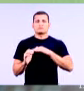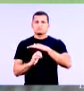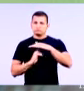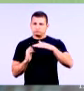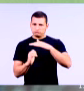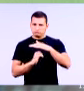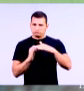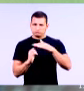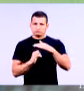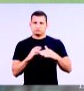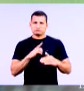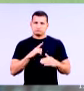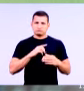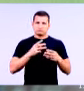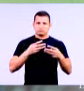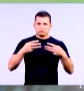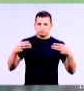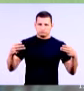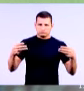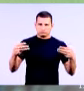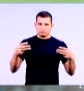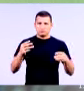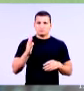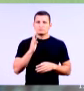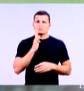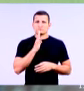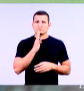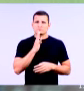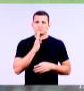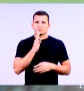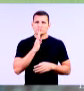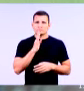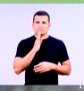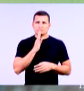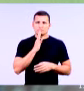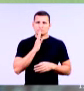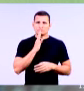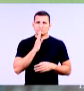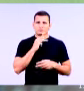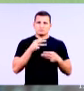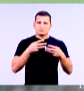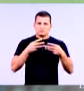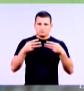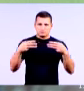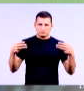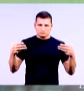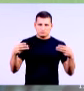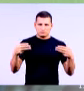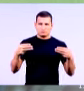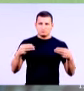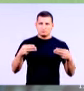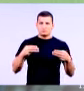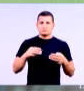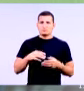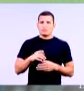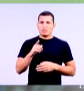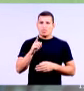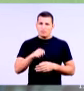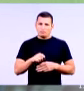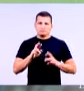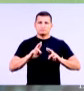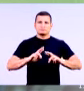totalmente conectado, o conhecimento sobre as redes de computadores é um